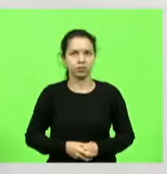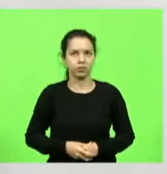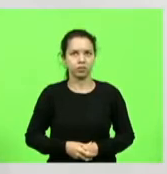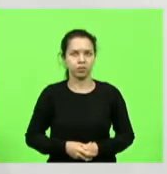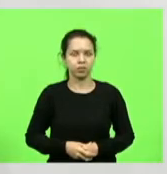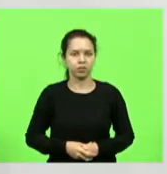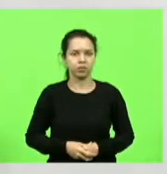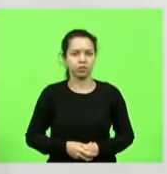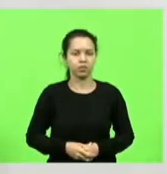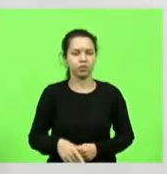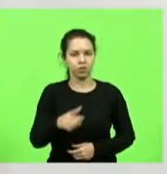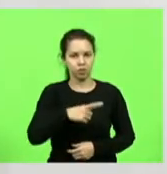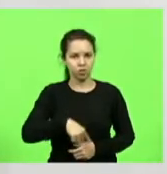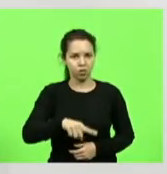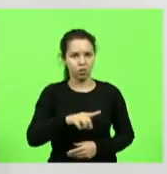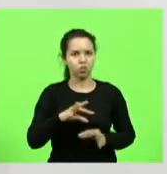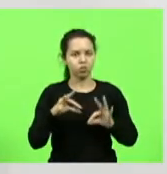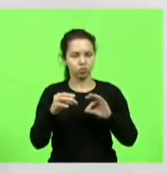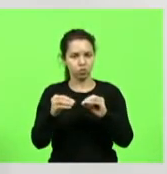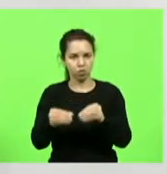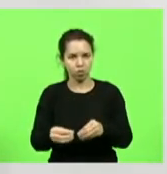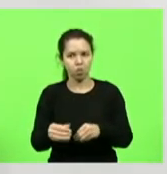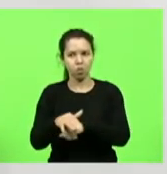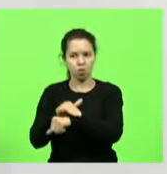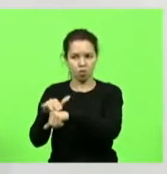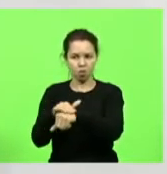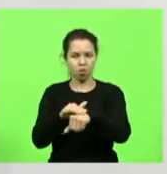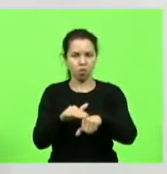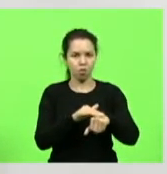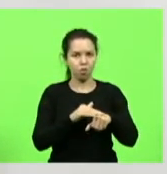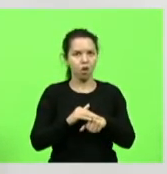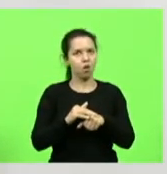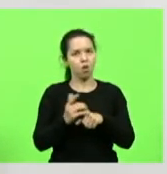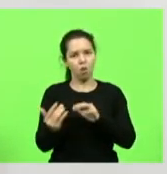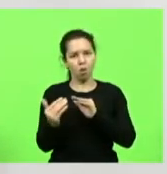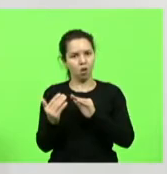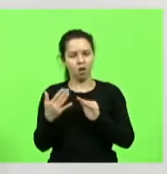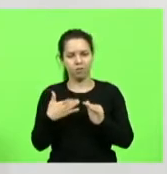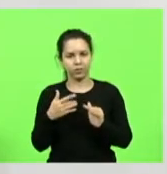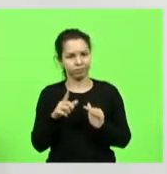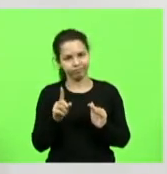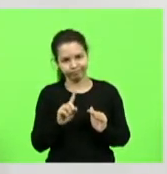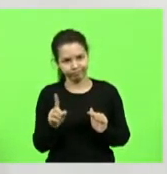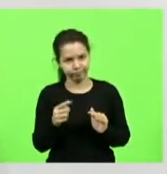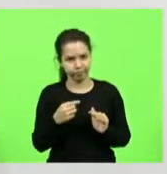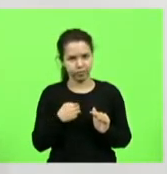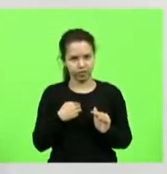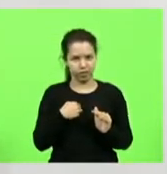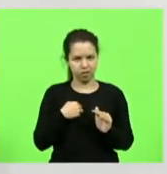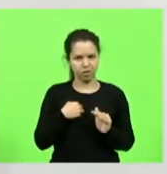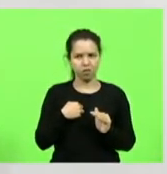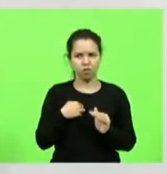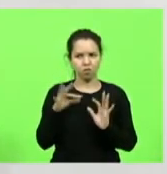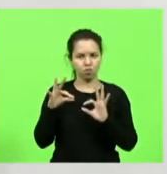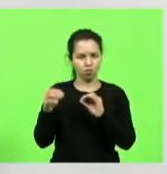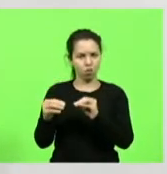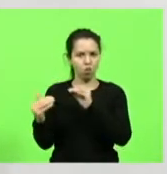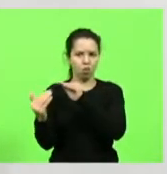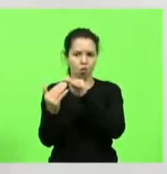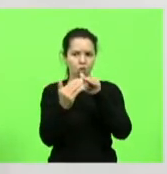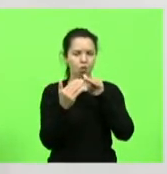Com todos que eu falei, não que concordaram comigo, quem sou eu para fazer todo mundo concordar comigo, mas